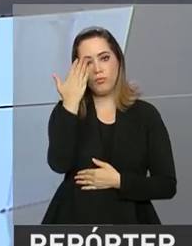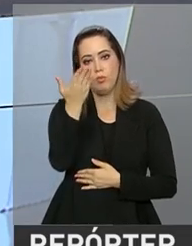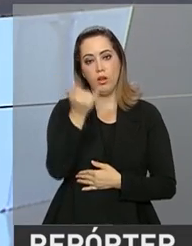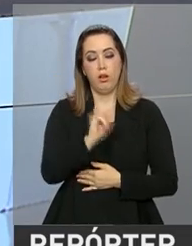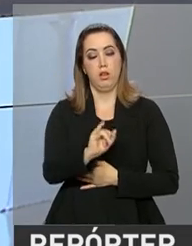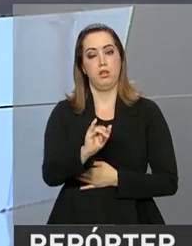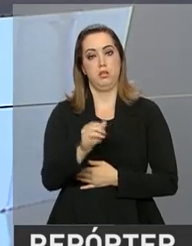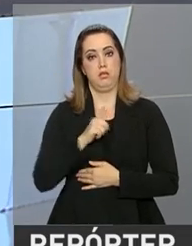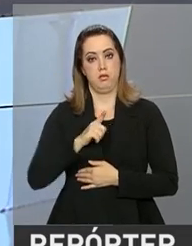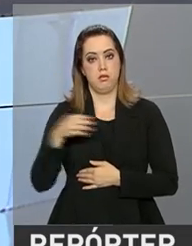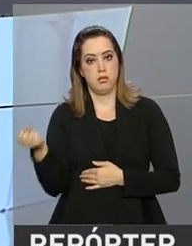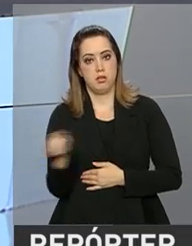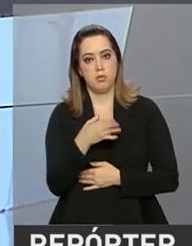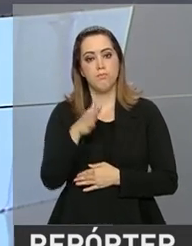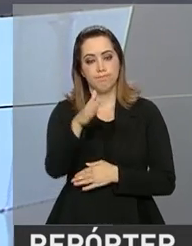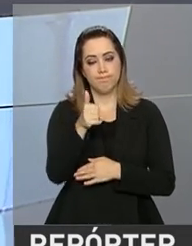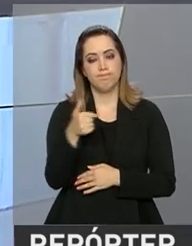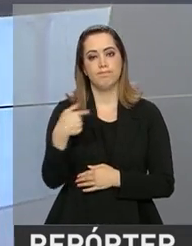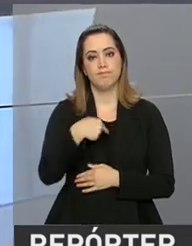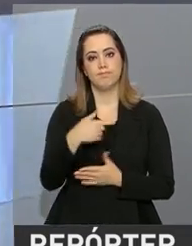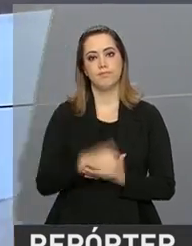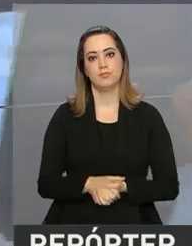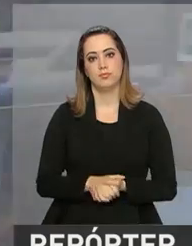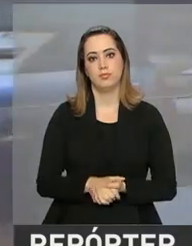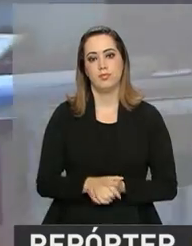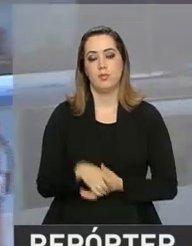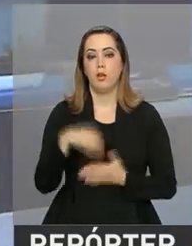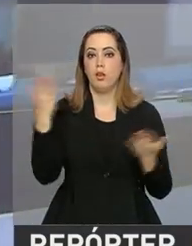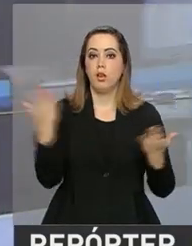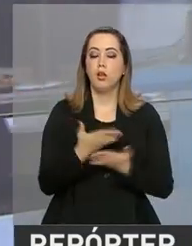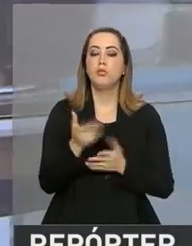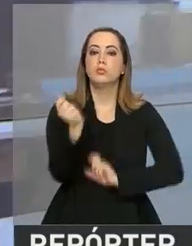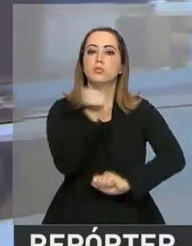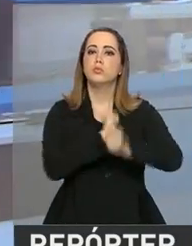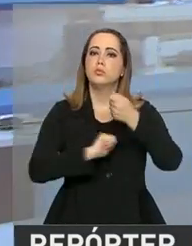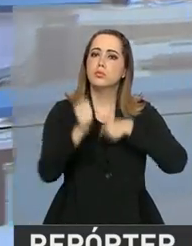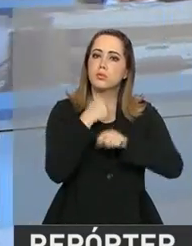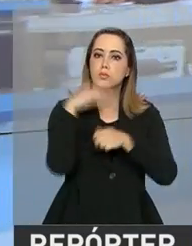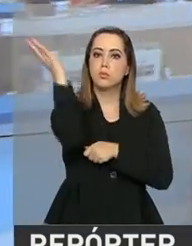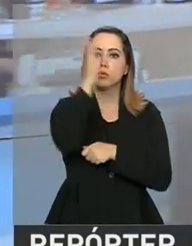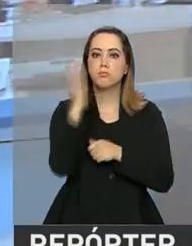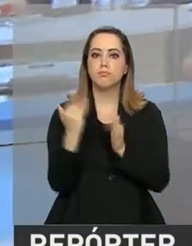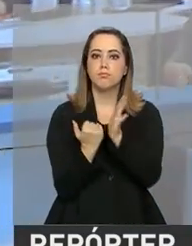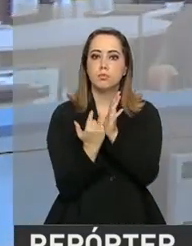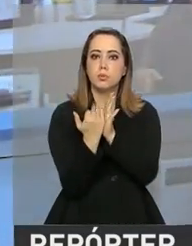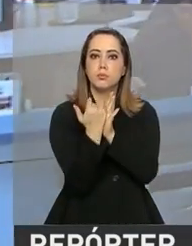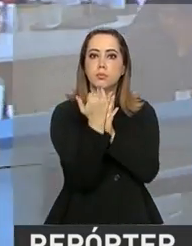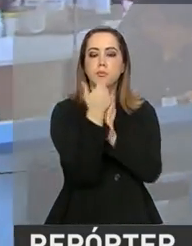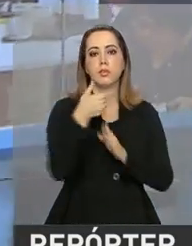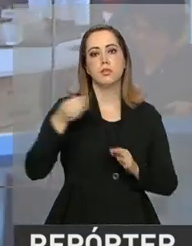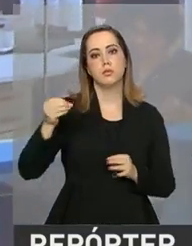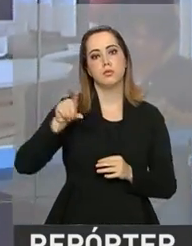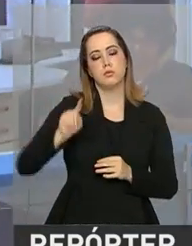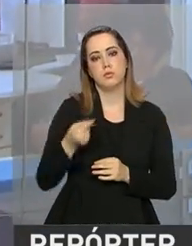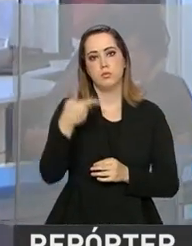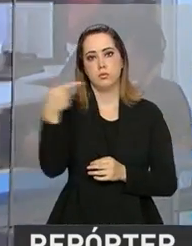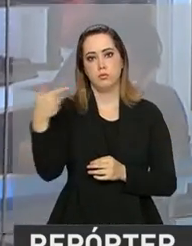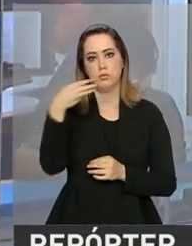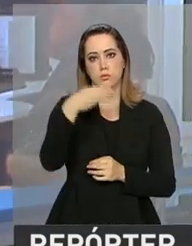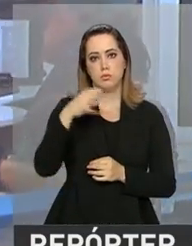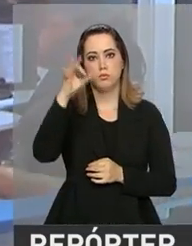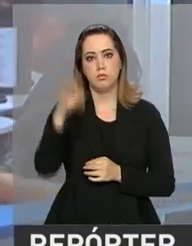novidade aí no palácio você chama a gente aqui no estúdio e agora vamos falar da economia brasileira que cresceu 0,23 por em